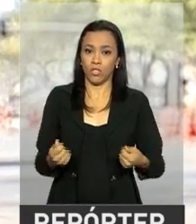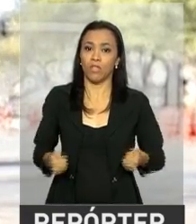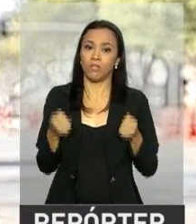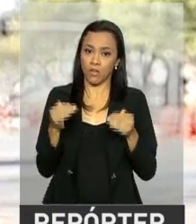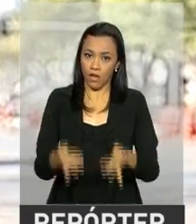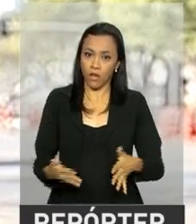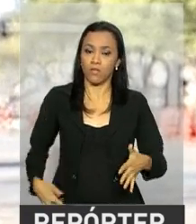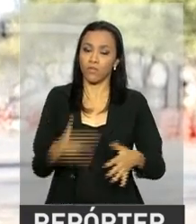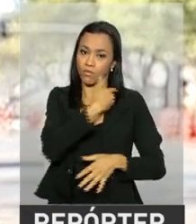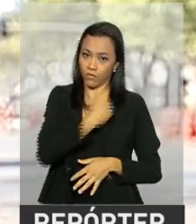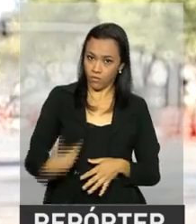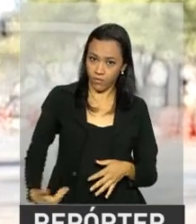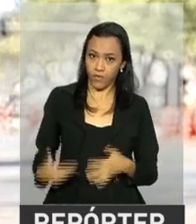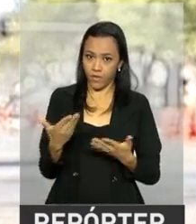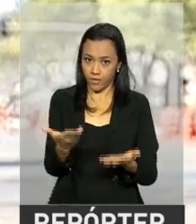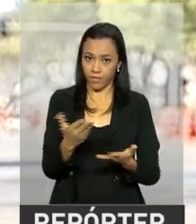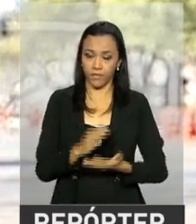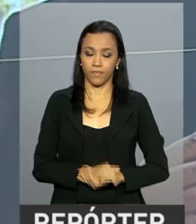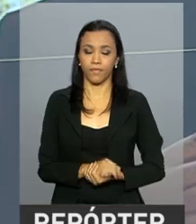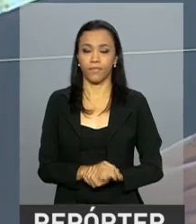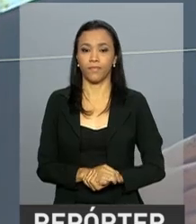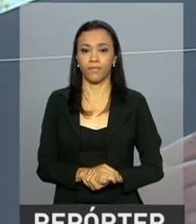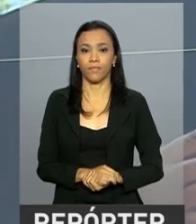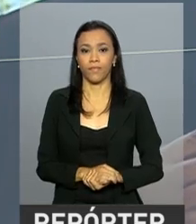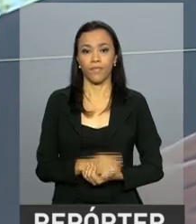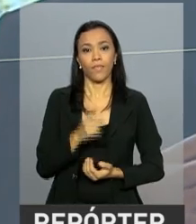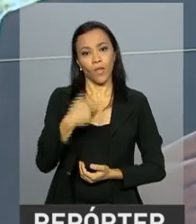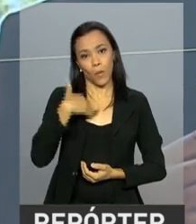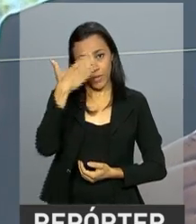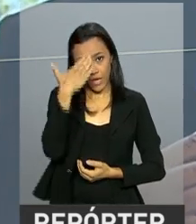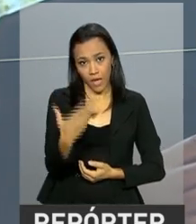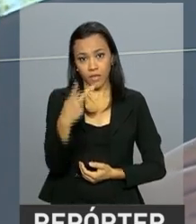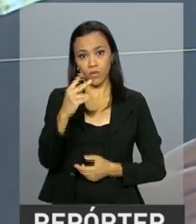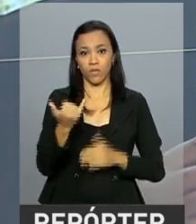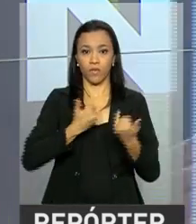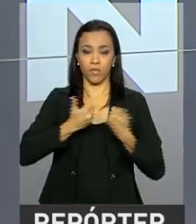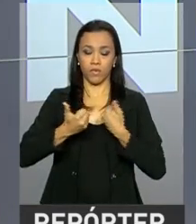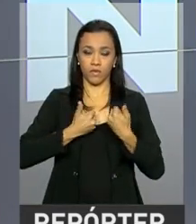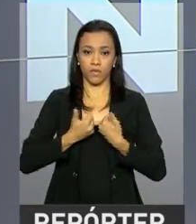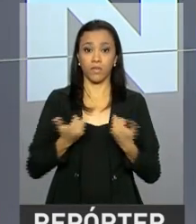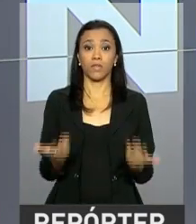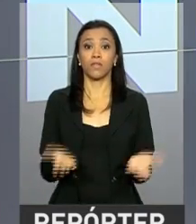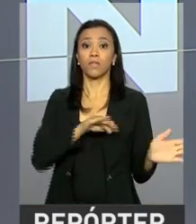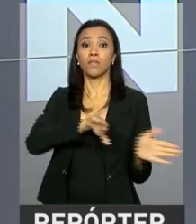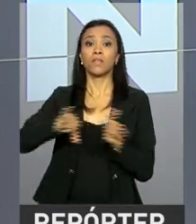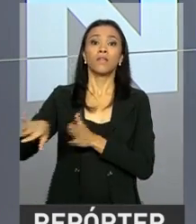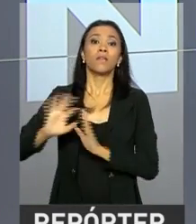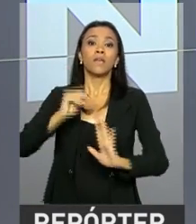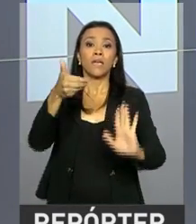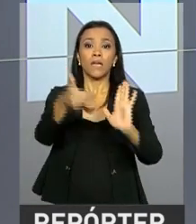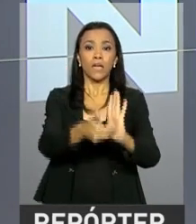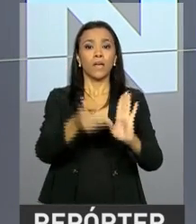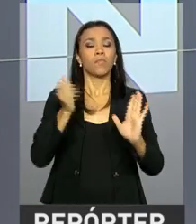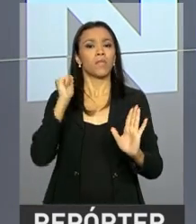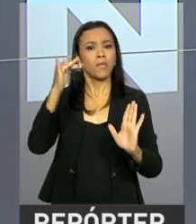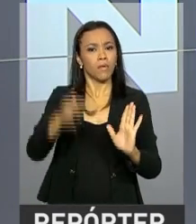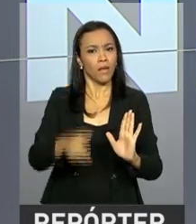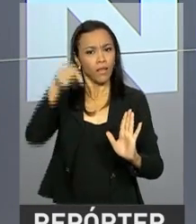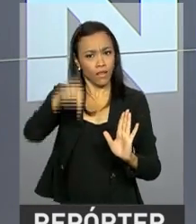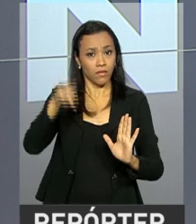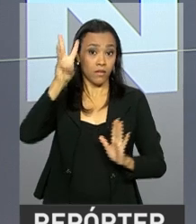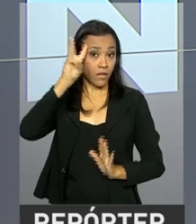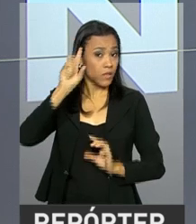nas últimas décadas Renata Obrigada Nei pelas suas informações e a Câmara dos Deputados aprovou na madrugada desta